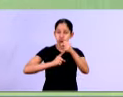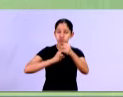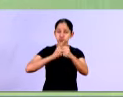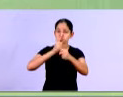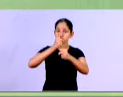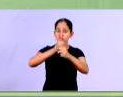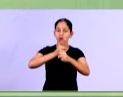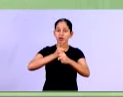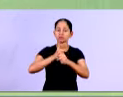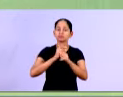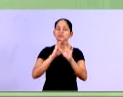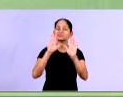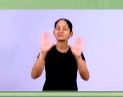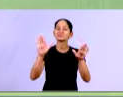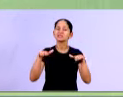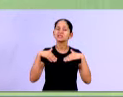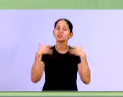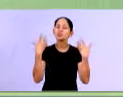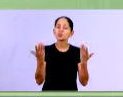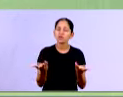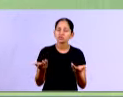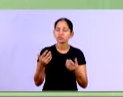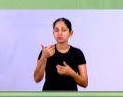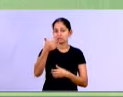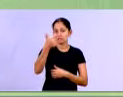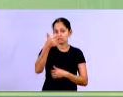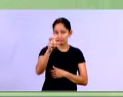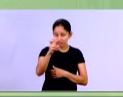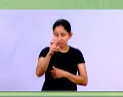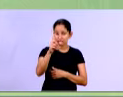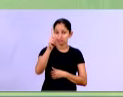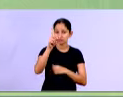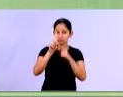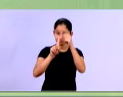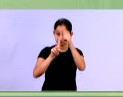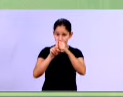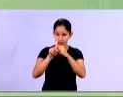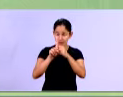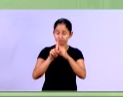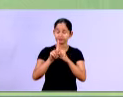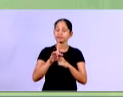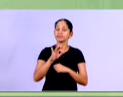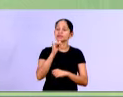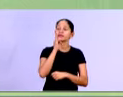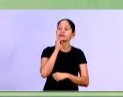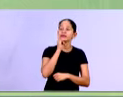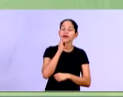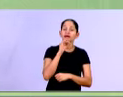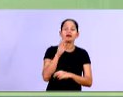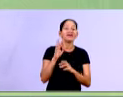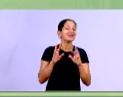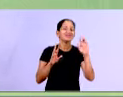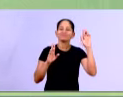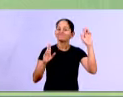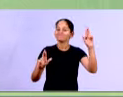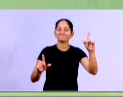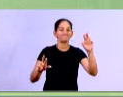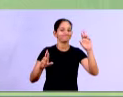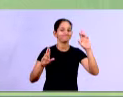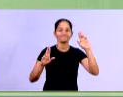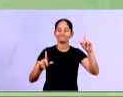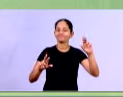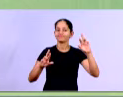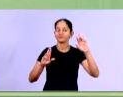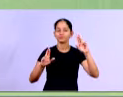valor de quitação para 15 meses. Olha só, ao ano, meses, não está na mesma